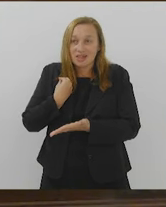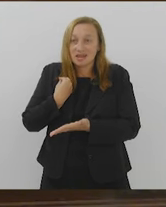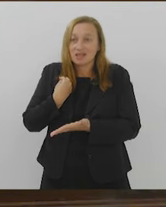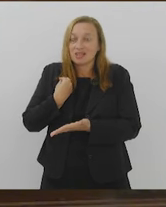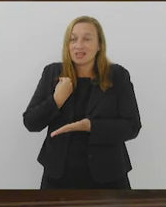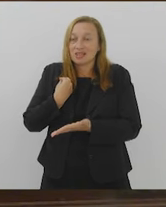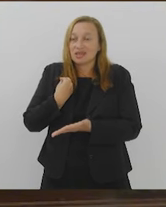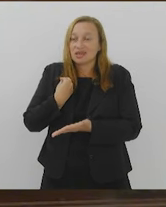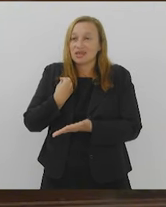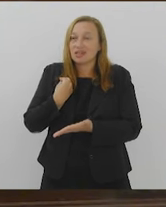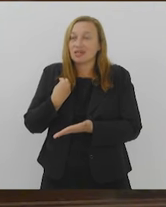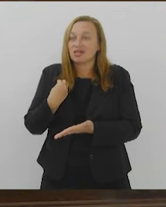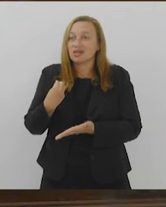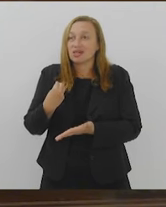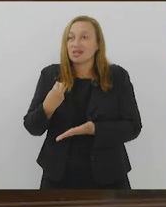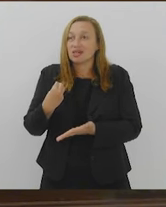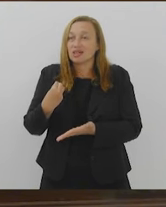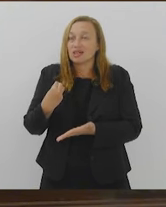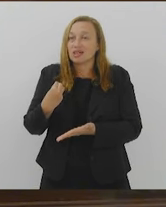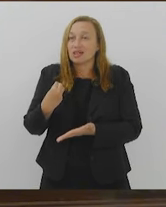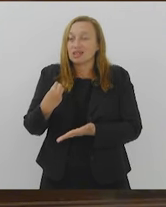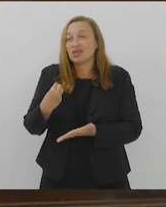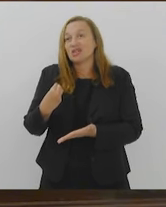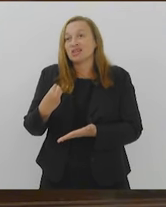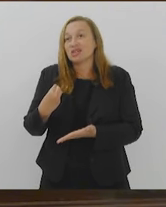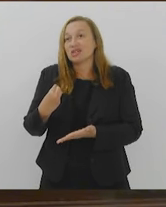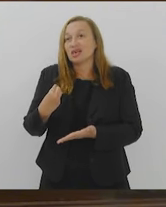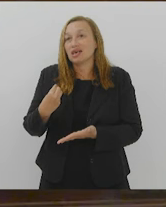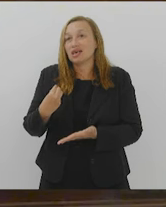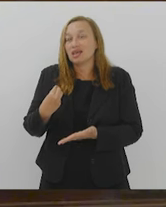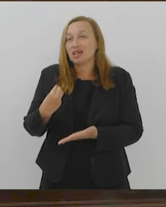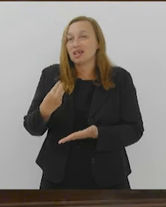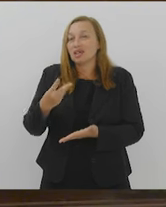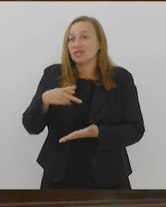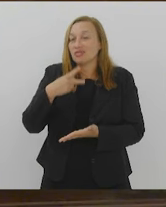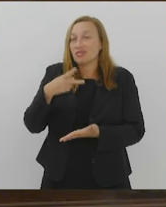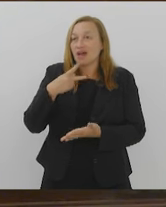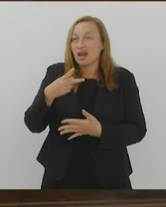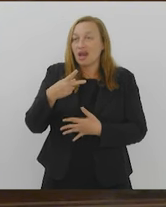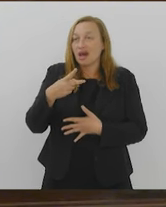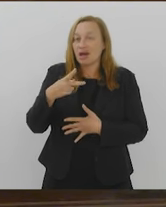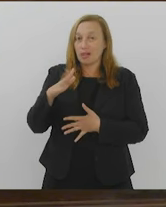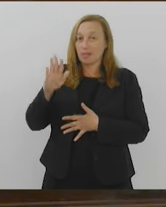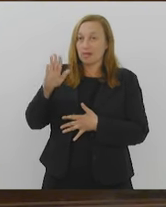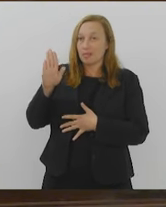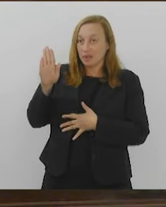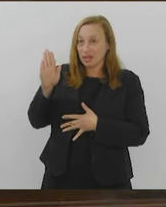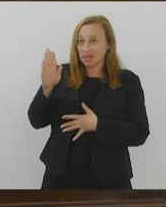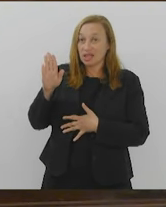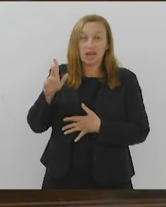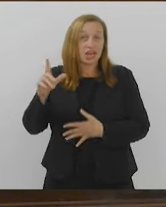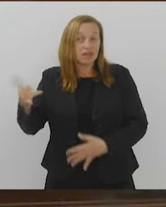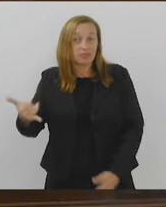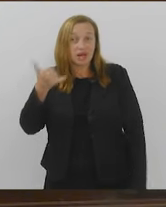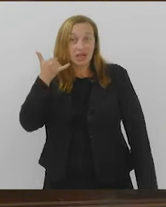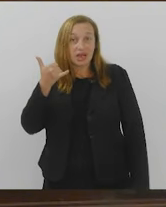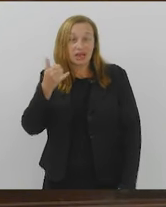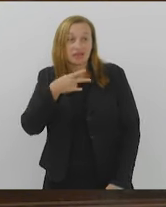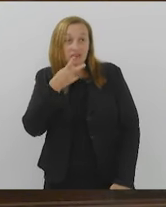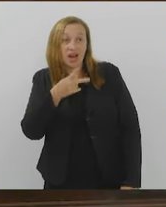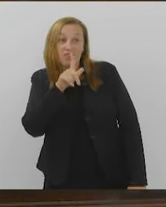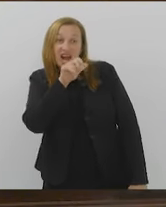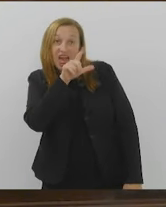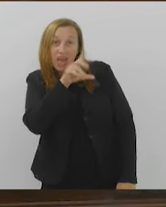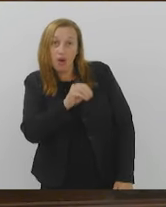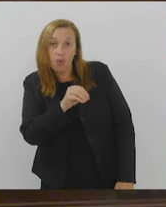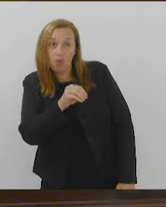ou às vezes não estar presente aqui, estar online, ele me ligava e falava: Léo, bota a presença aí, senão você